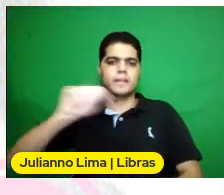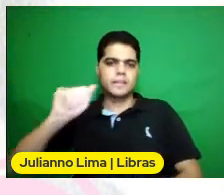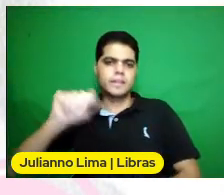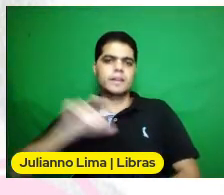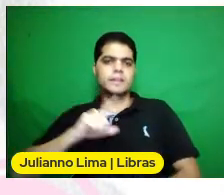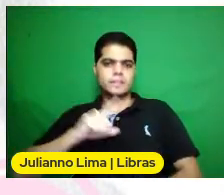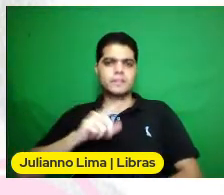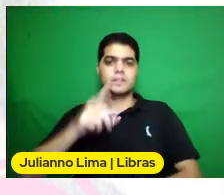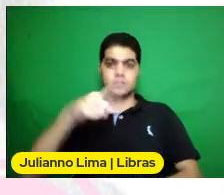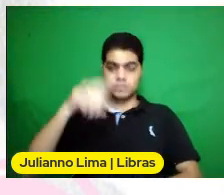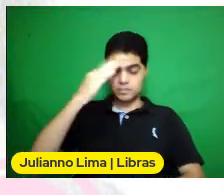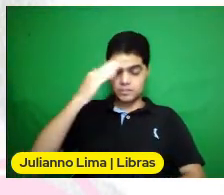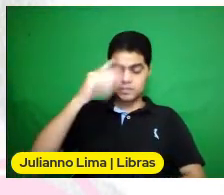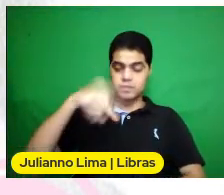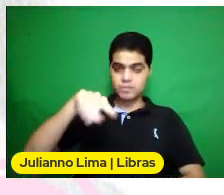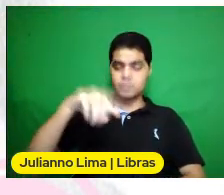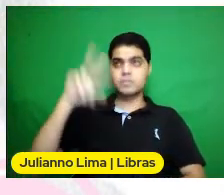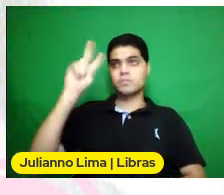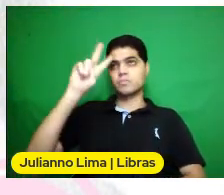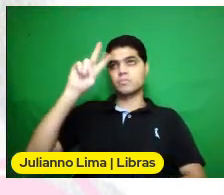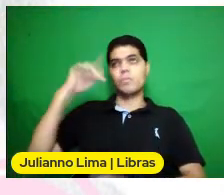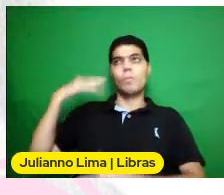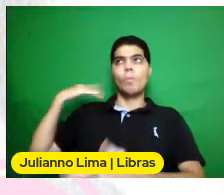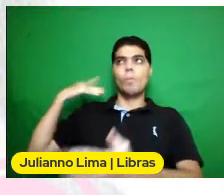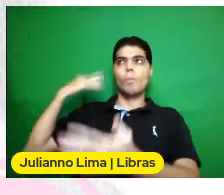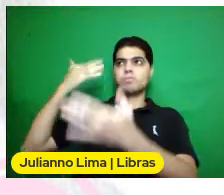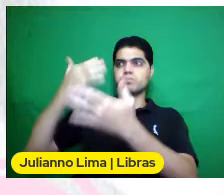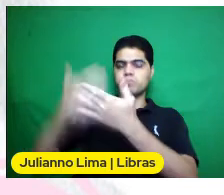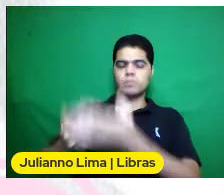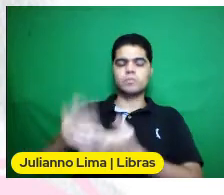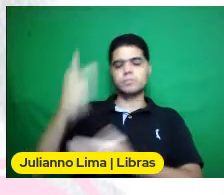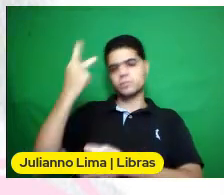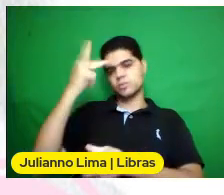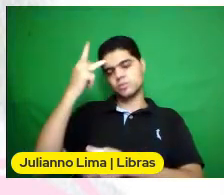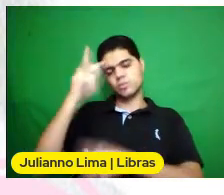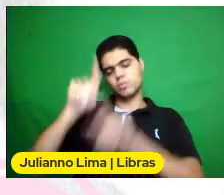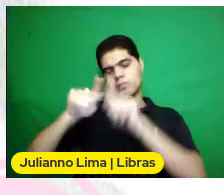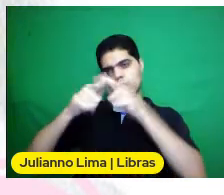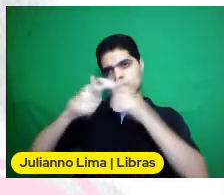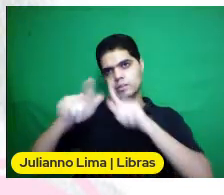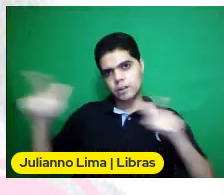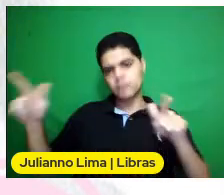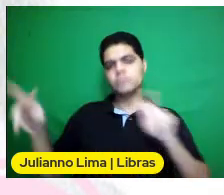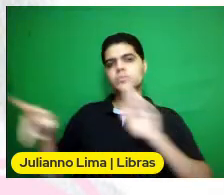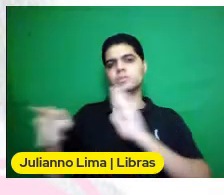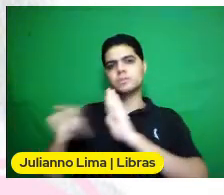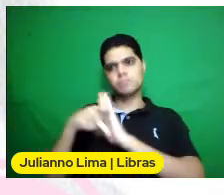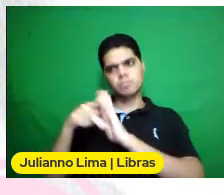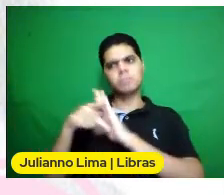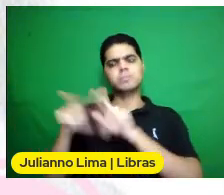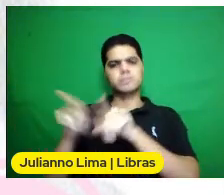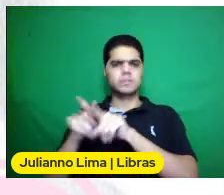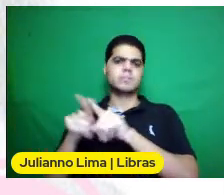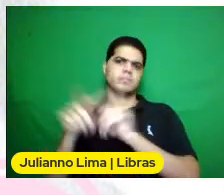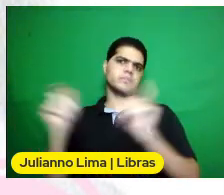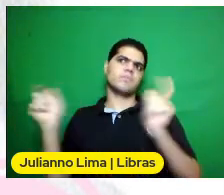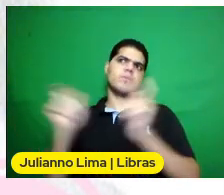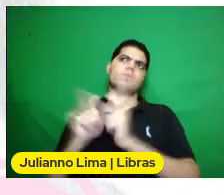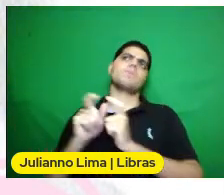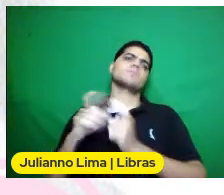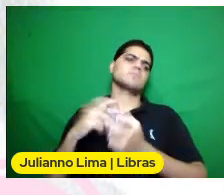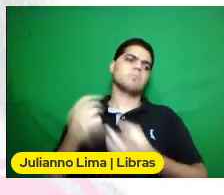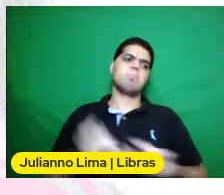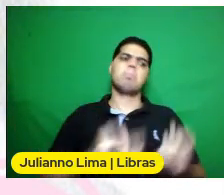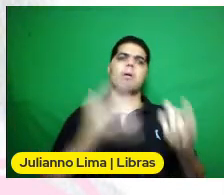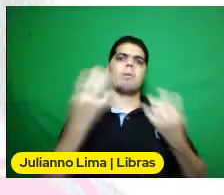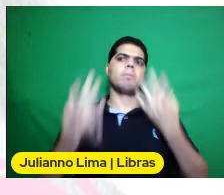documentação histórica, tem uma literatura histórica também pequena, né? Pouco se produz